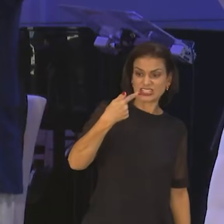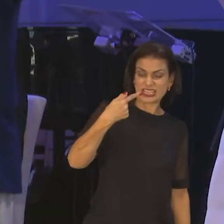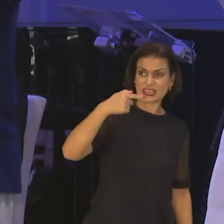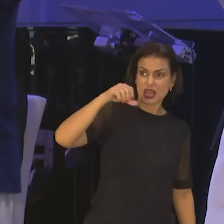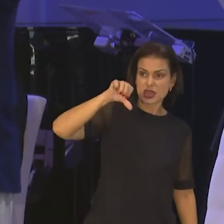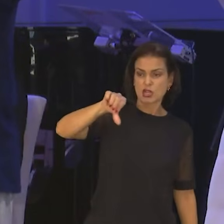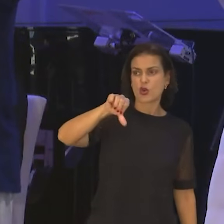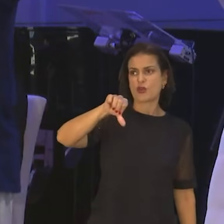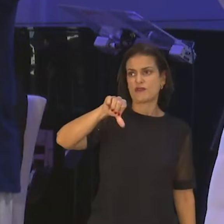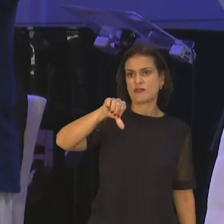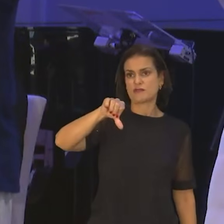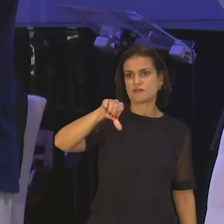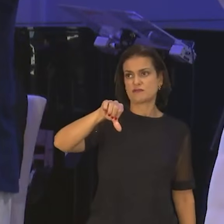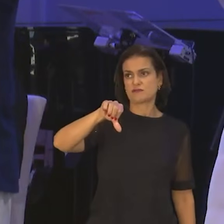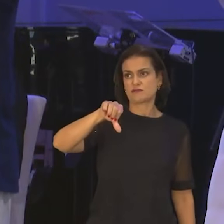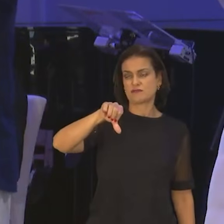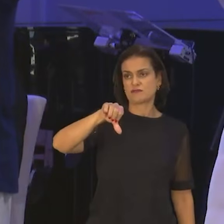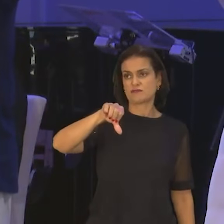anos.